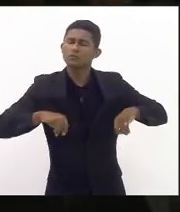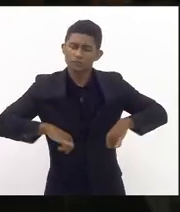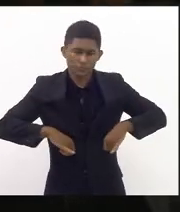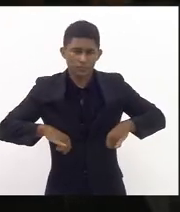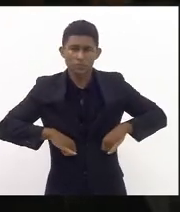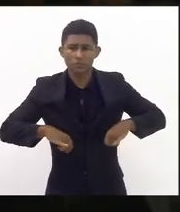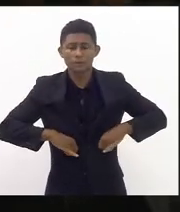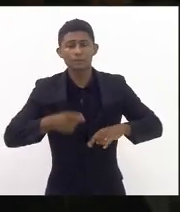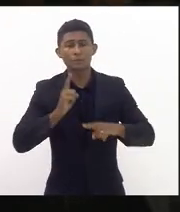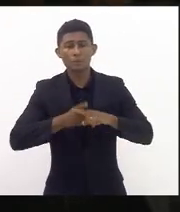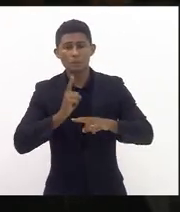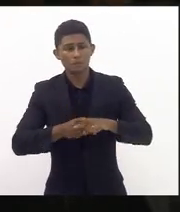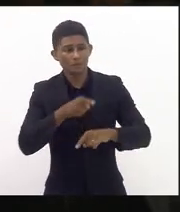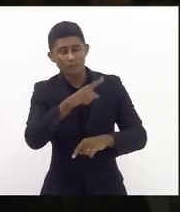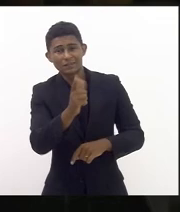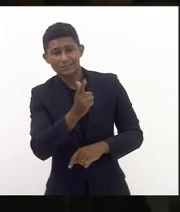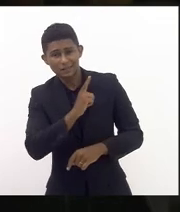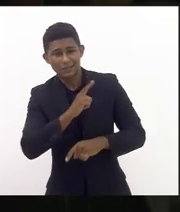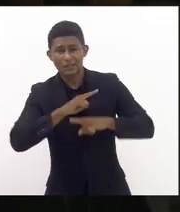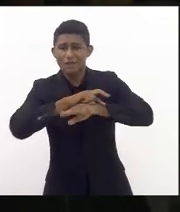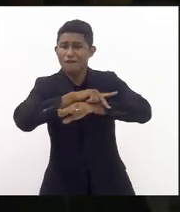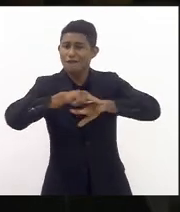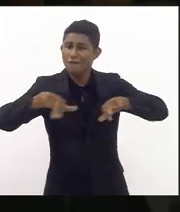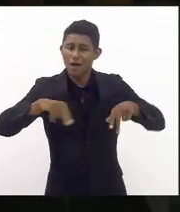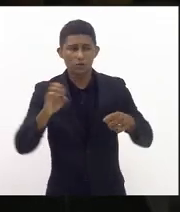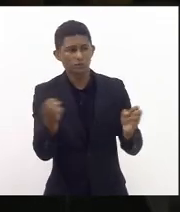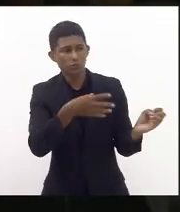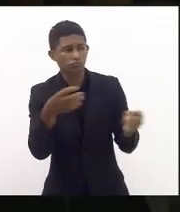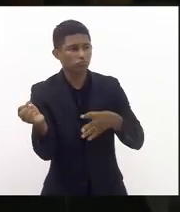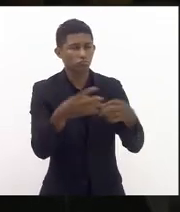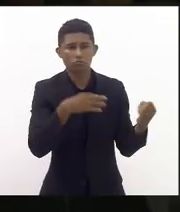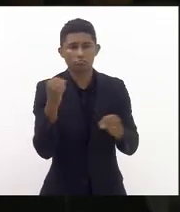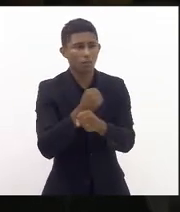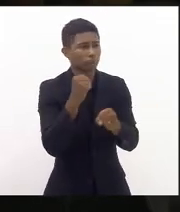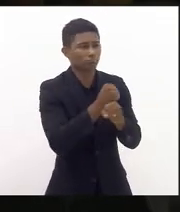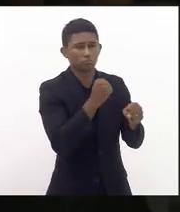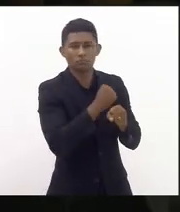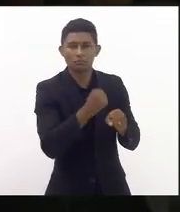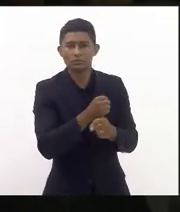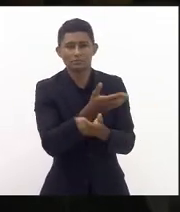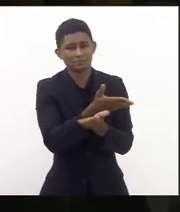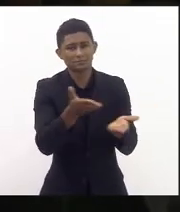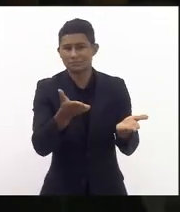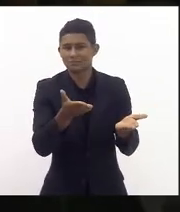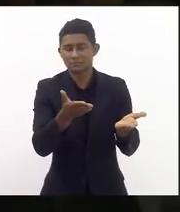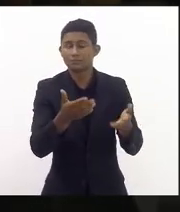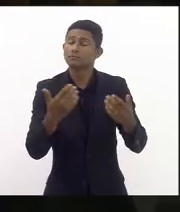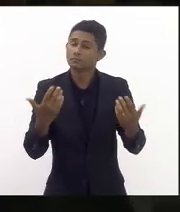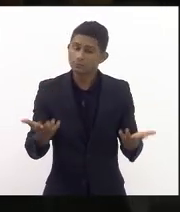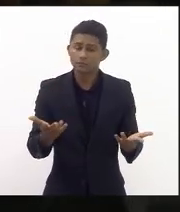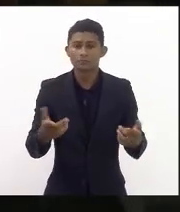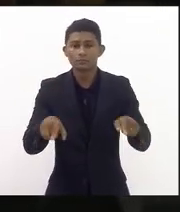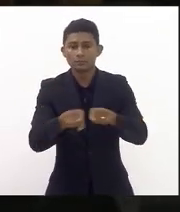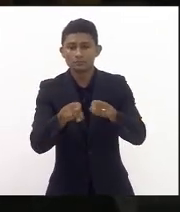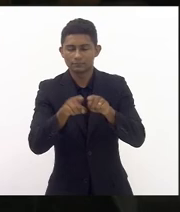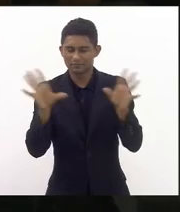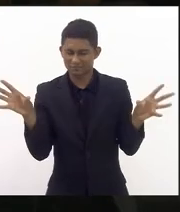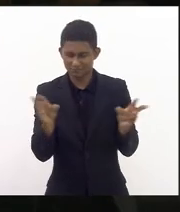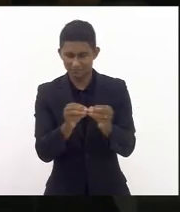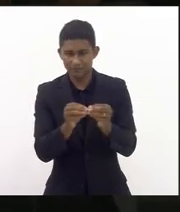tantos empreendimentos que lá foram instalados. E, para terminar, senhora presidente, um empreendimento